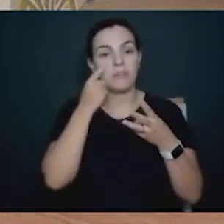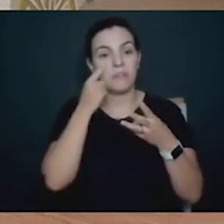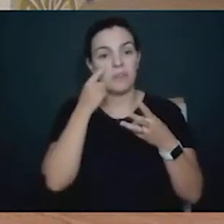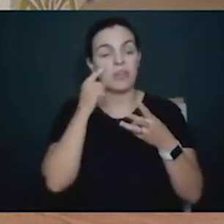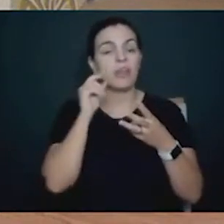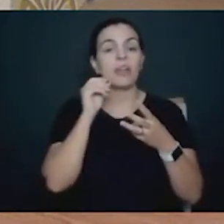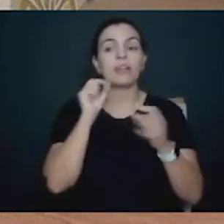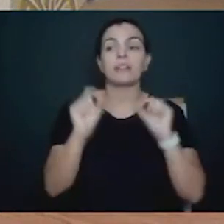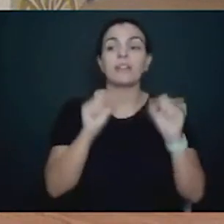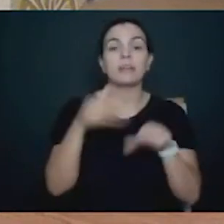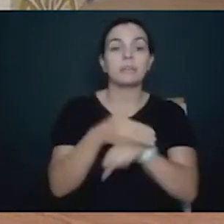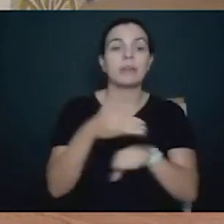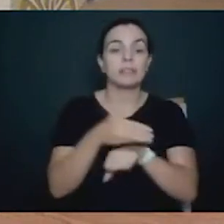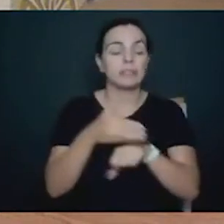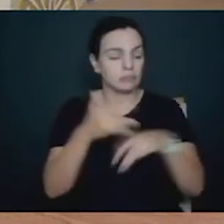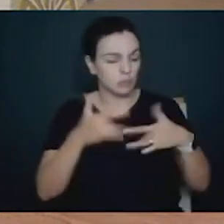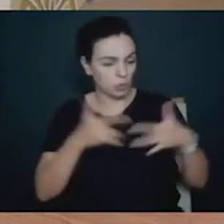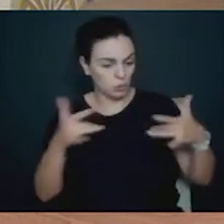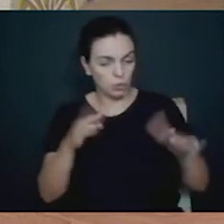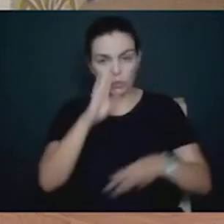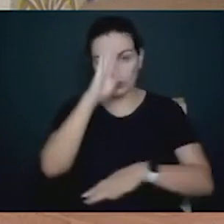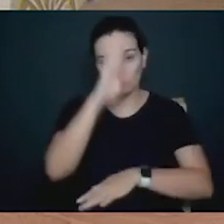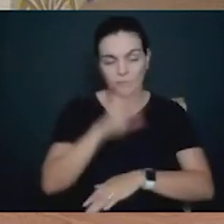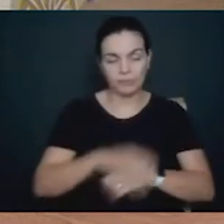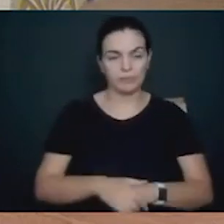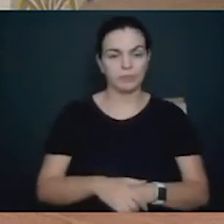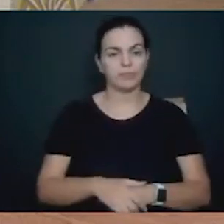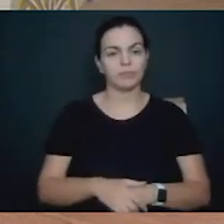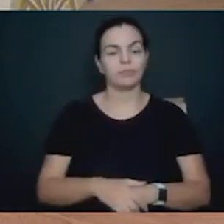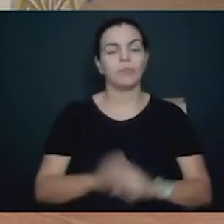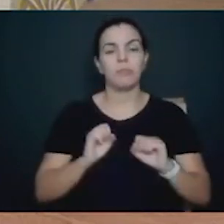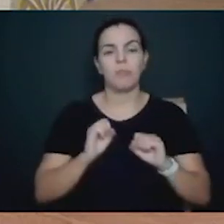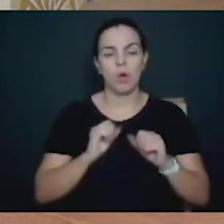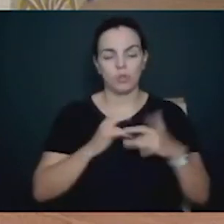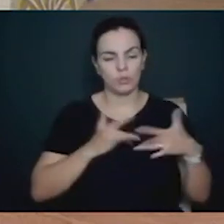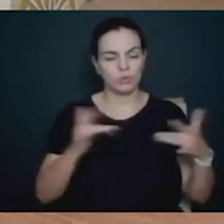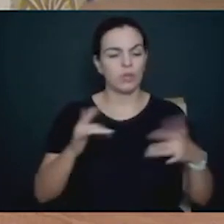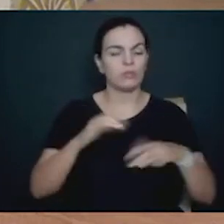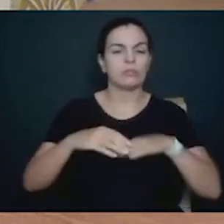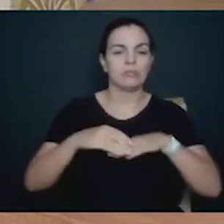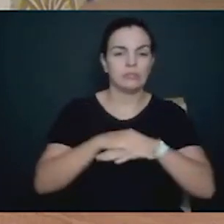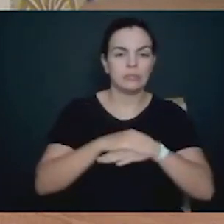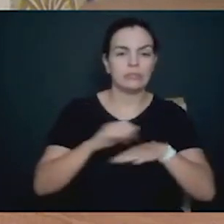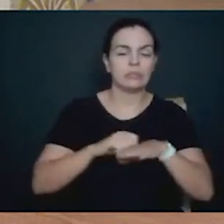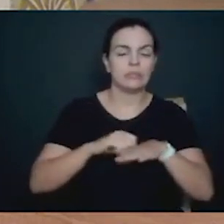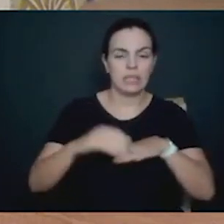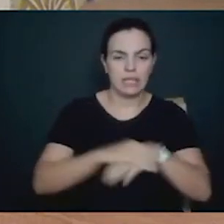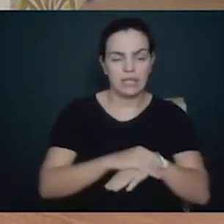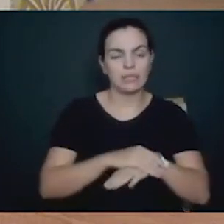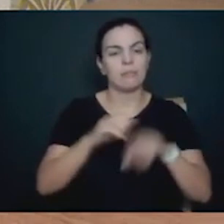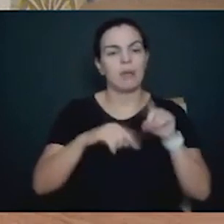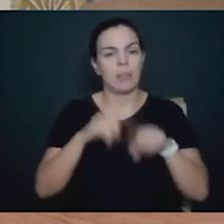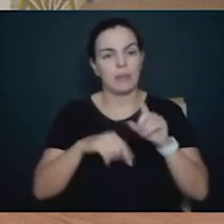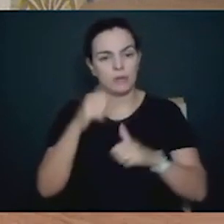doação desses equipamentos arrecadados. Poderão ser doados tênis, materiais esportivos, novos ou usados, porém,